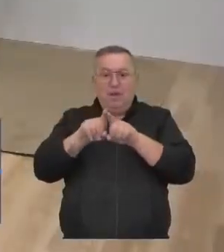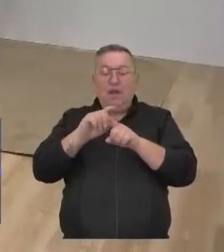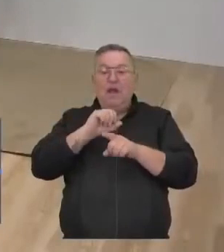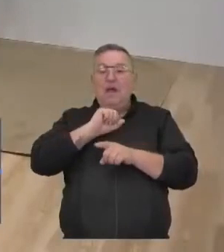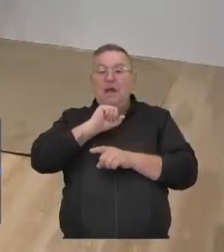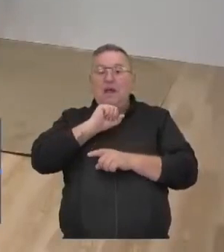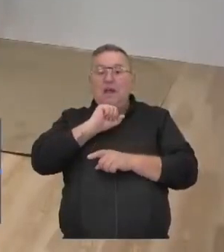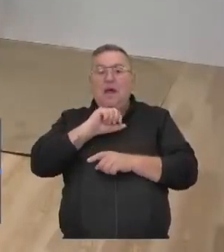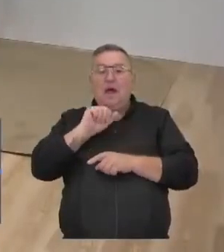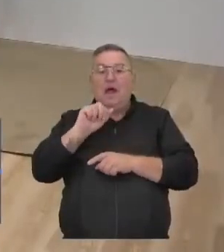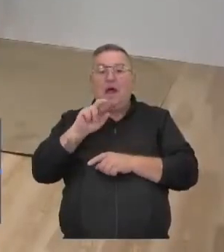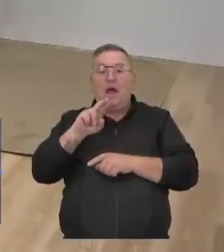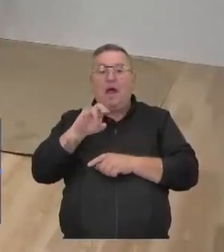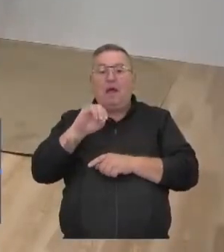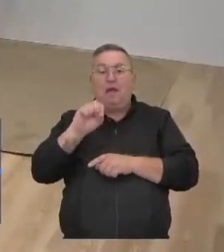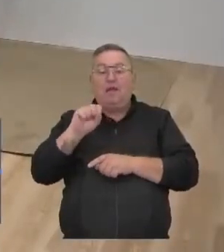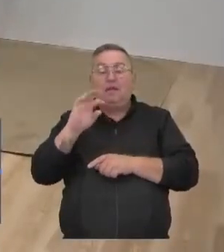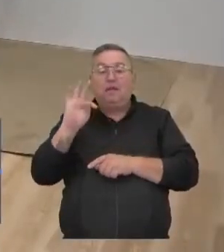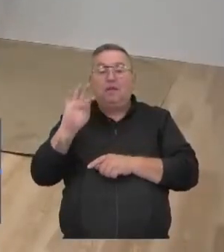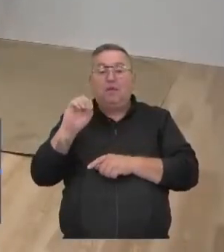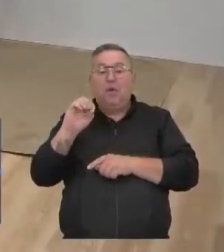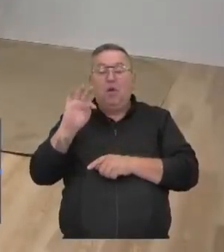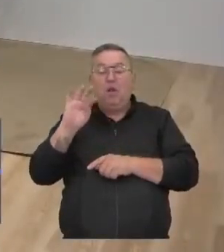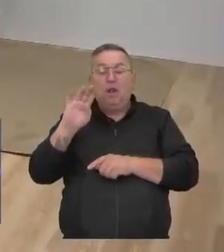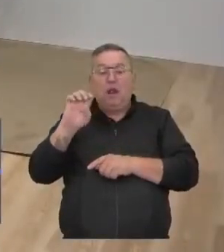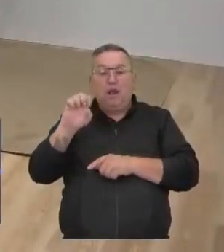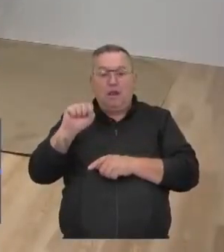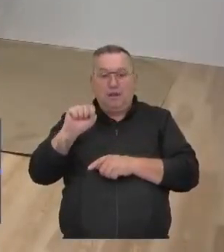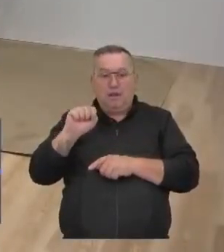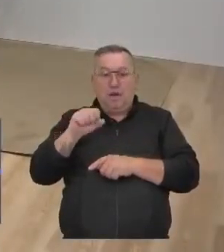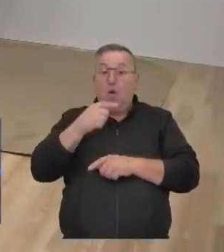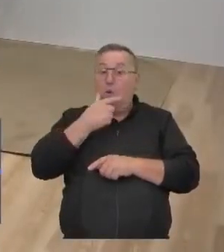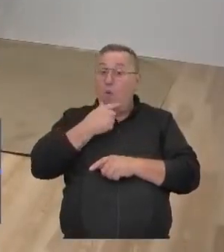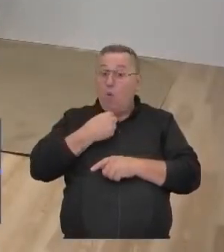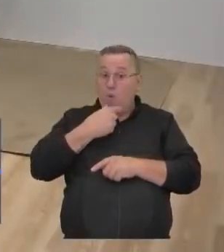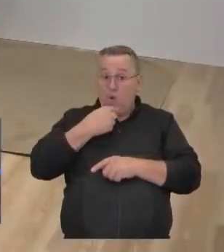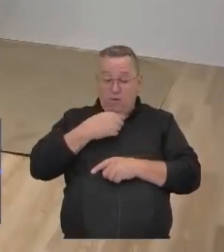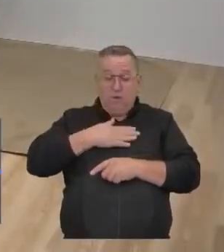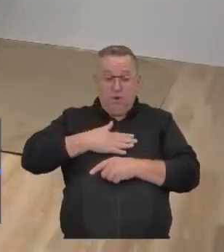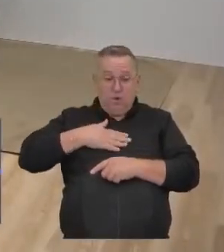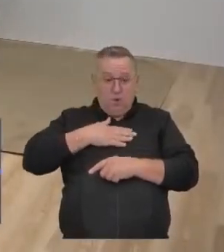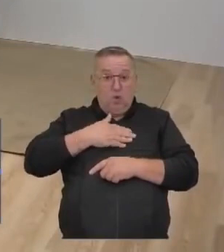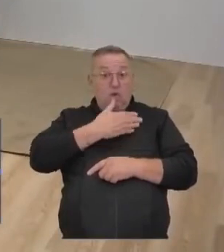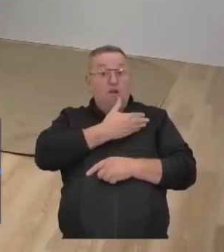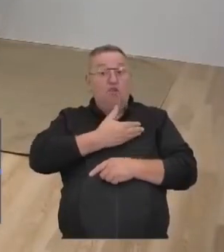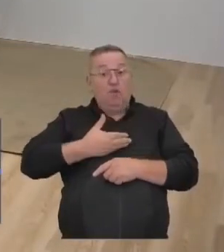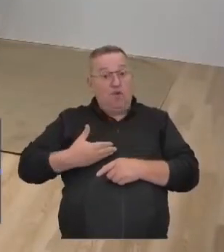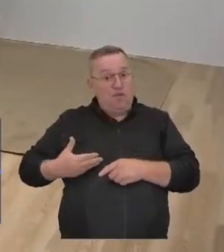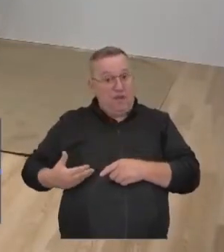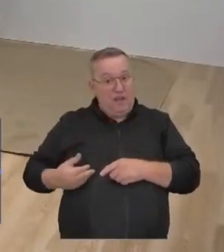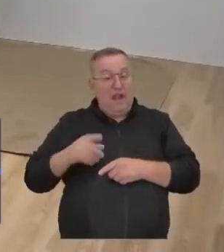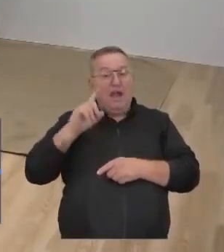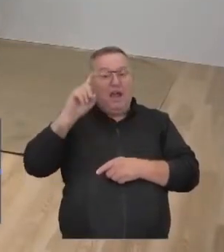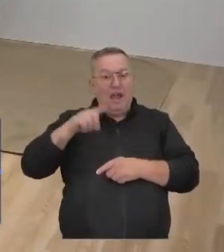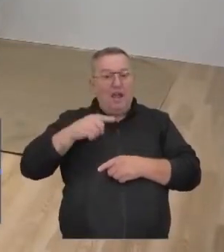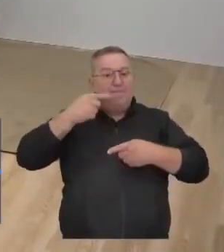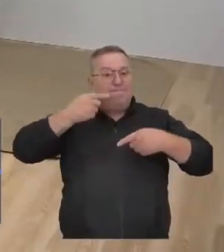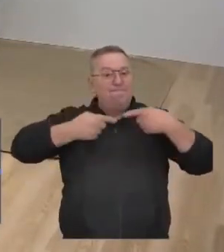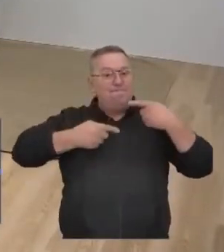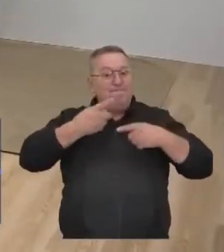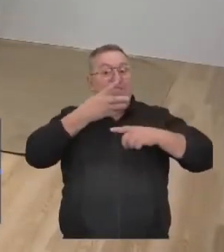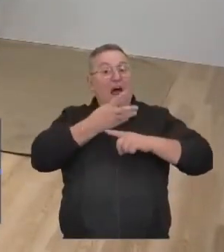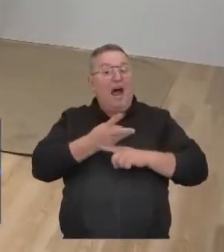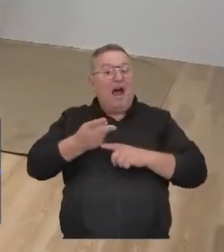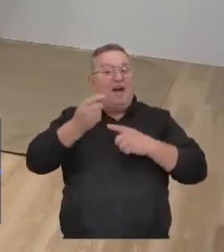assim, que aquele homem que se ocupa da arte de governar é o político. Olha aí, a arte de governar.